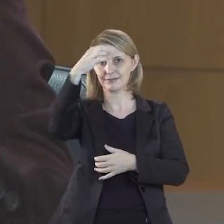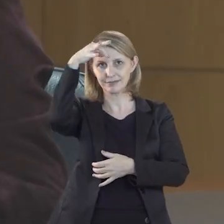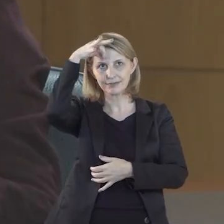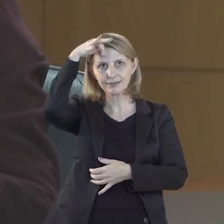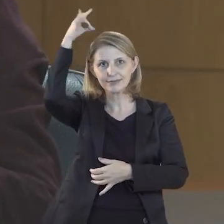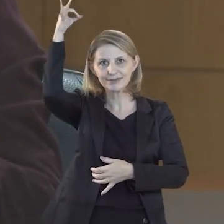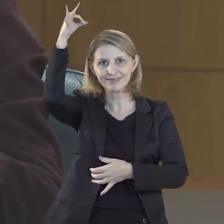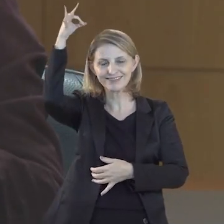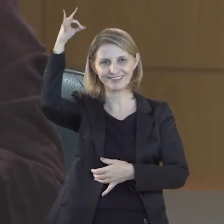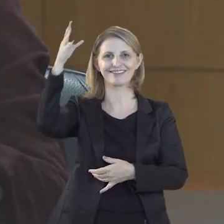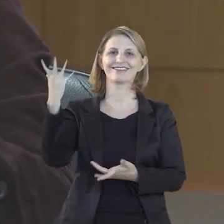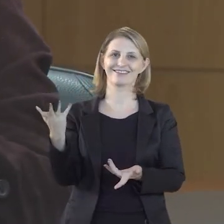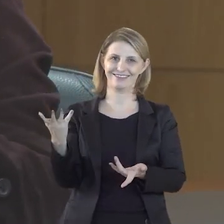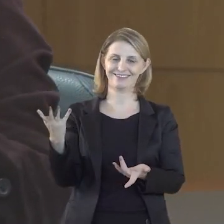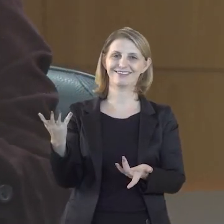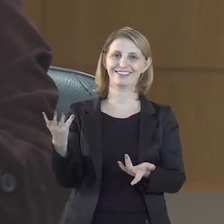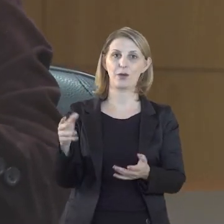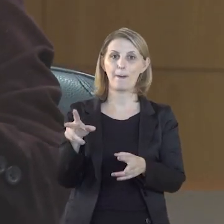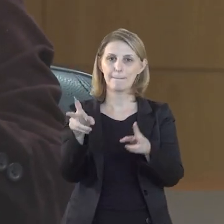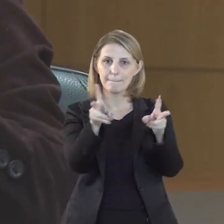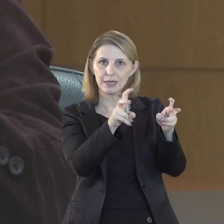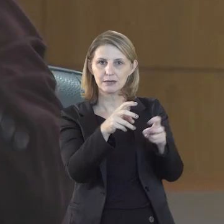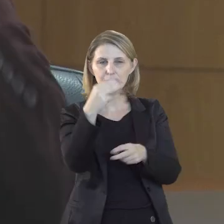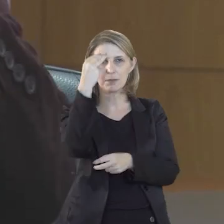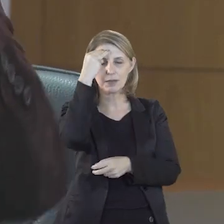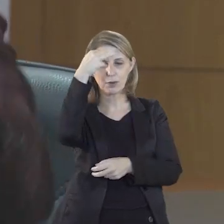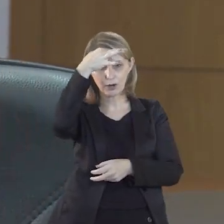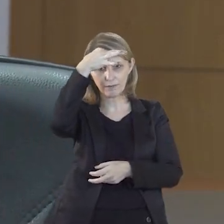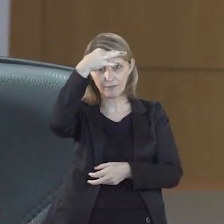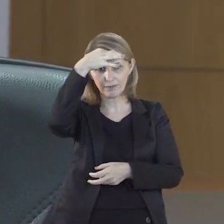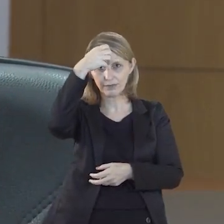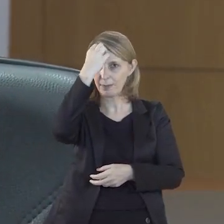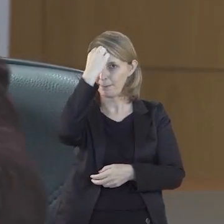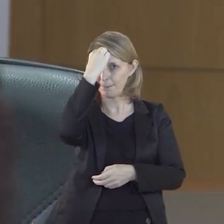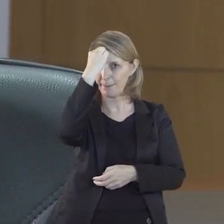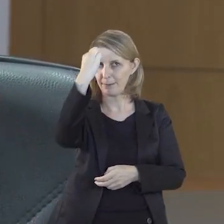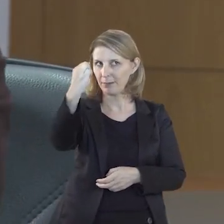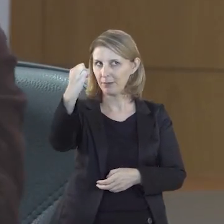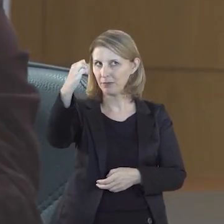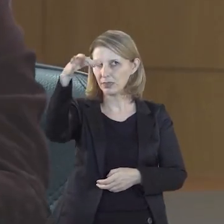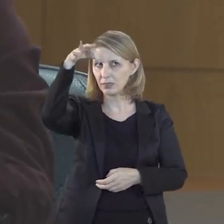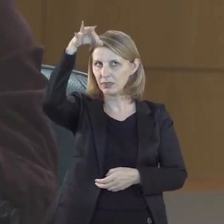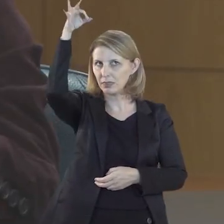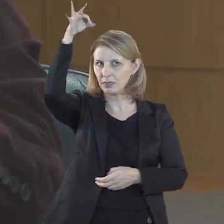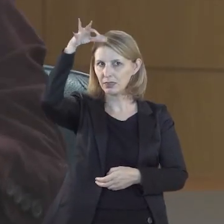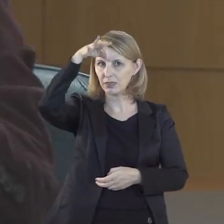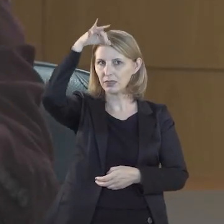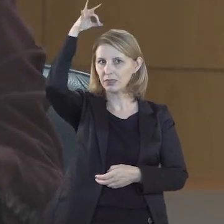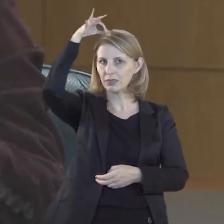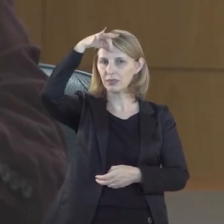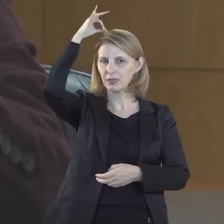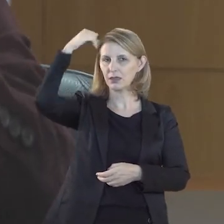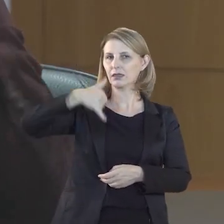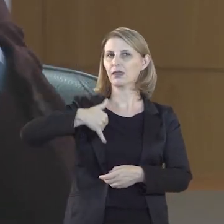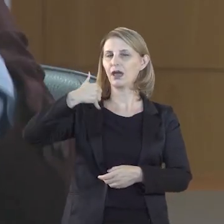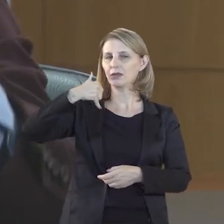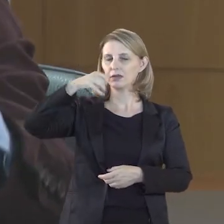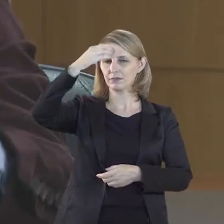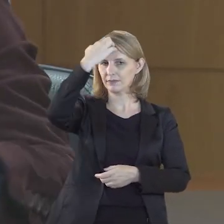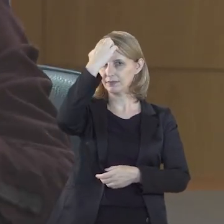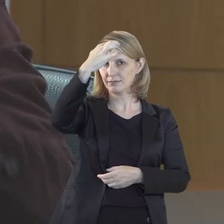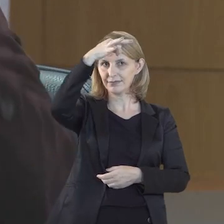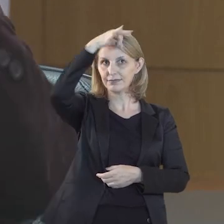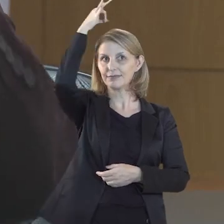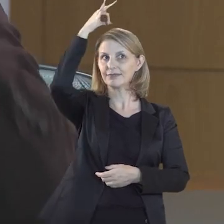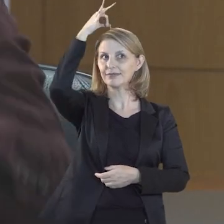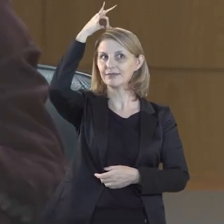você vai poder também, conectados conosco, perceber essas memórias, e essas memórias